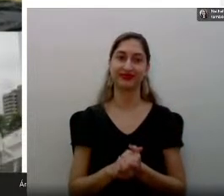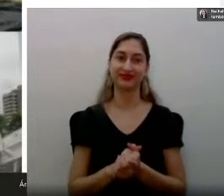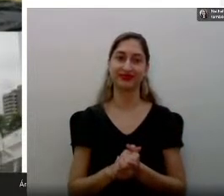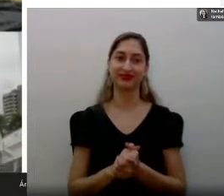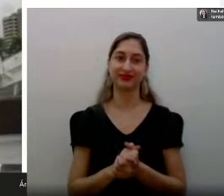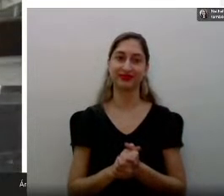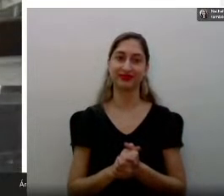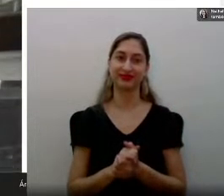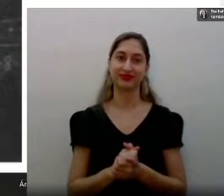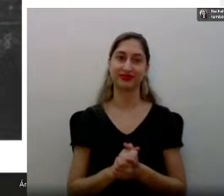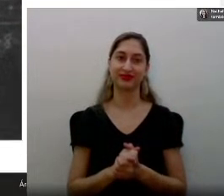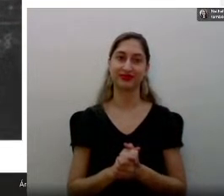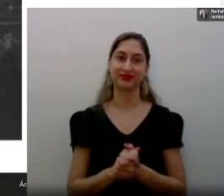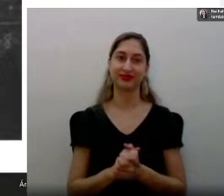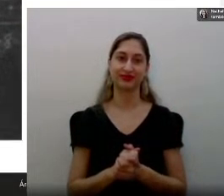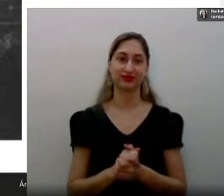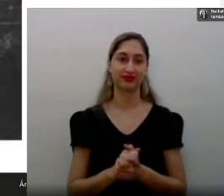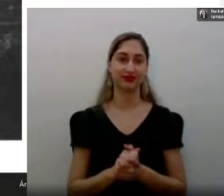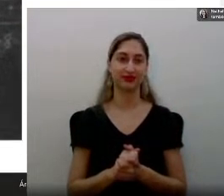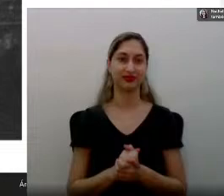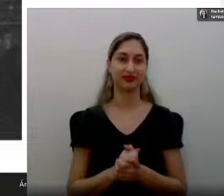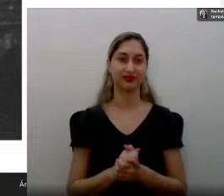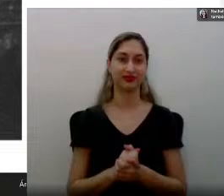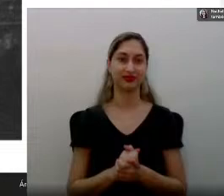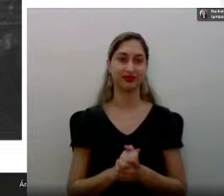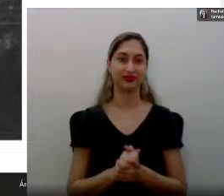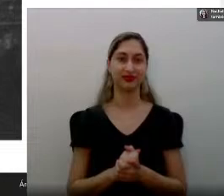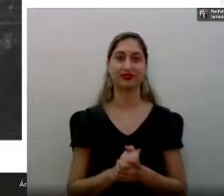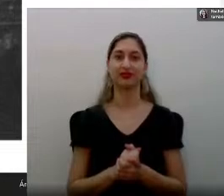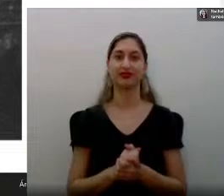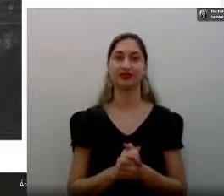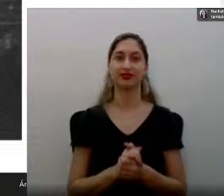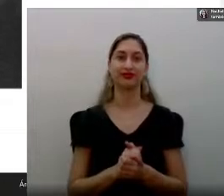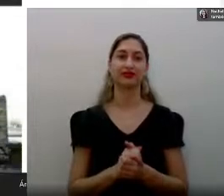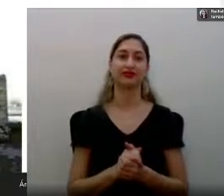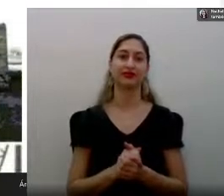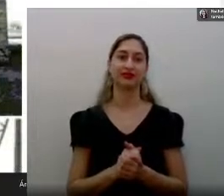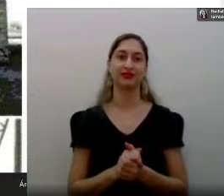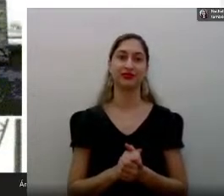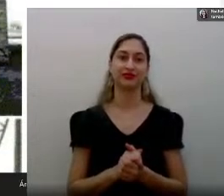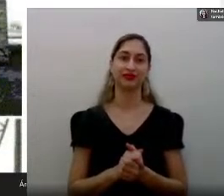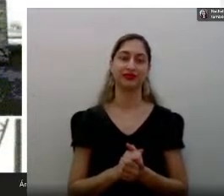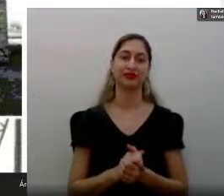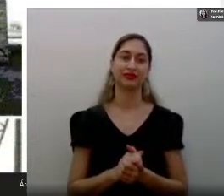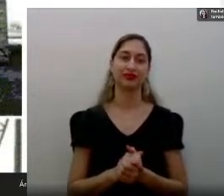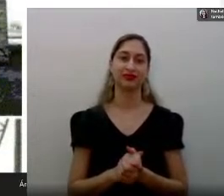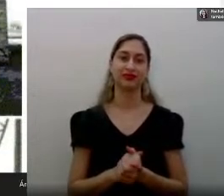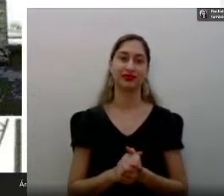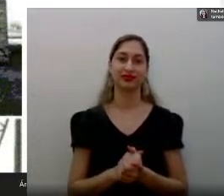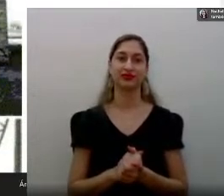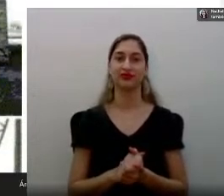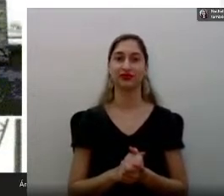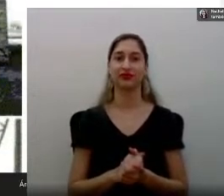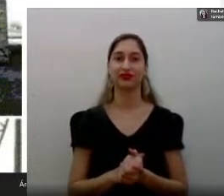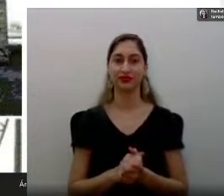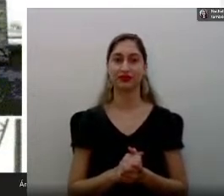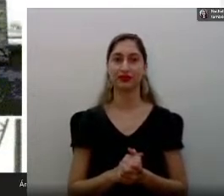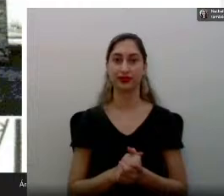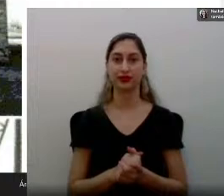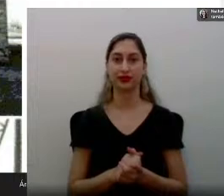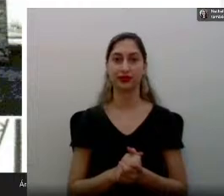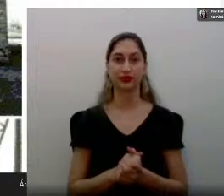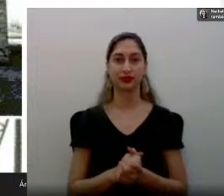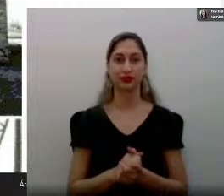né essa diferença dos dois né então aqui o que embaixo levantando levando o material lá pra dentro aqui